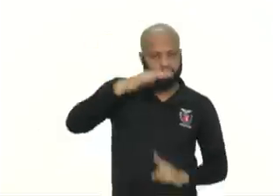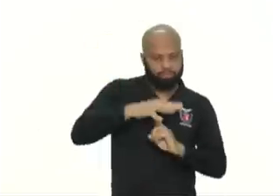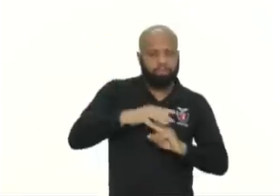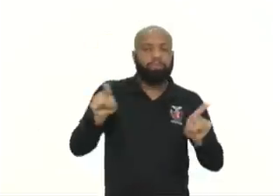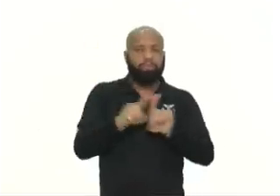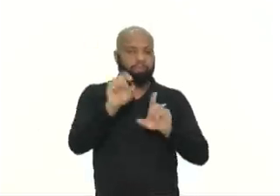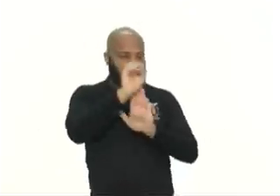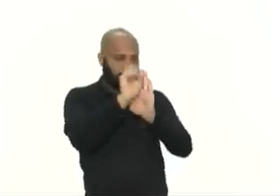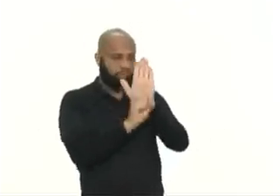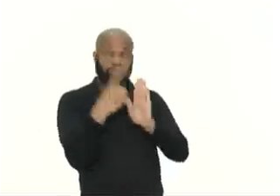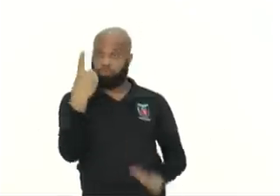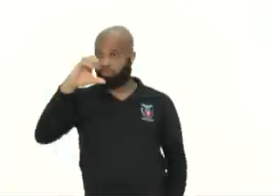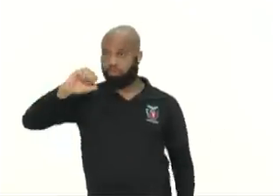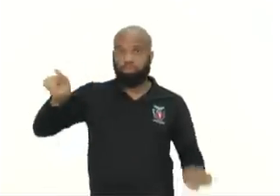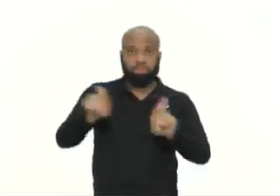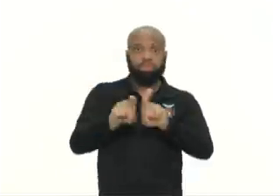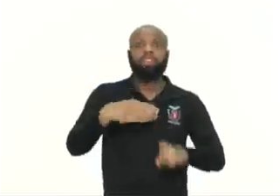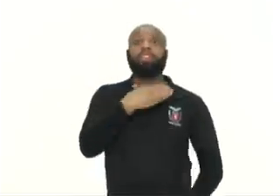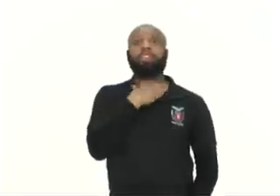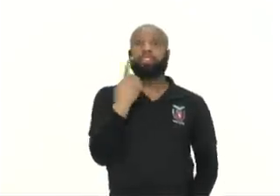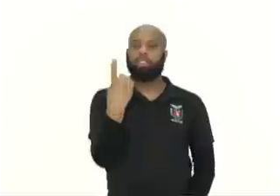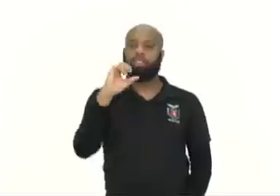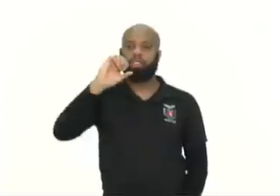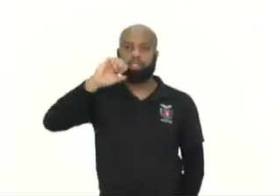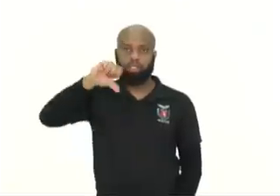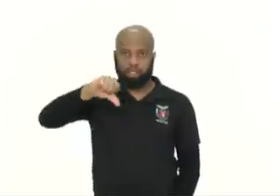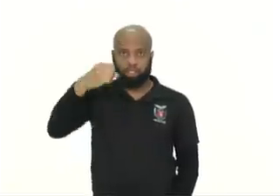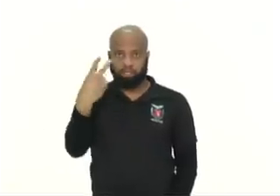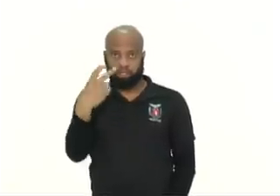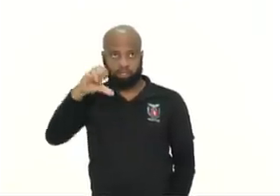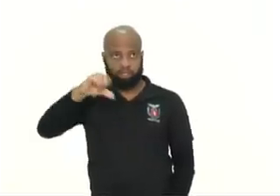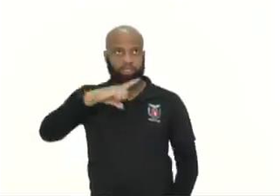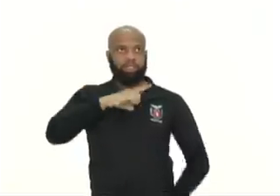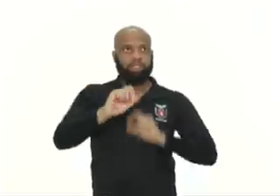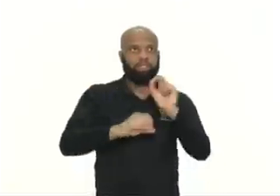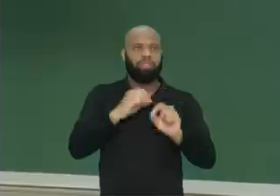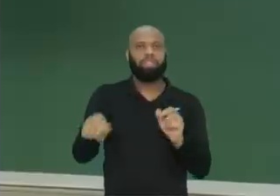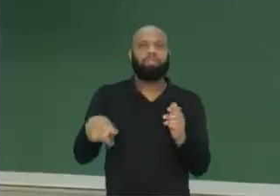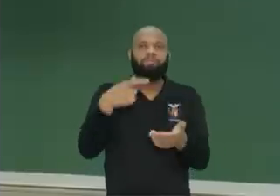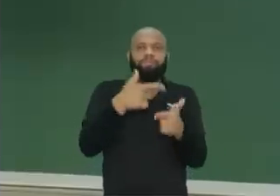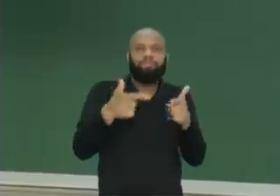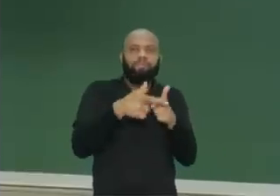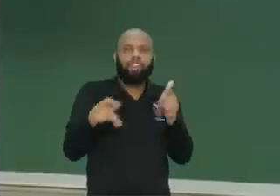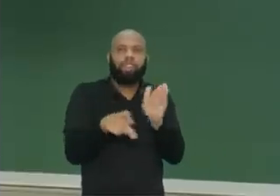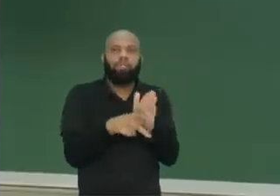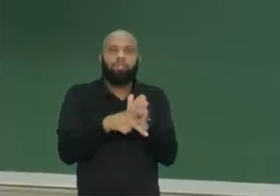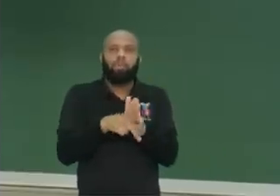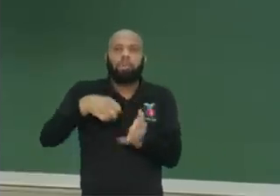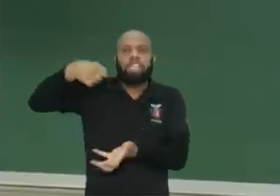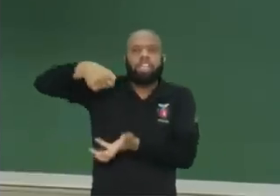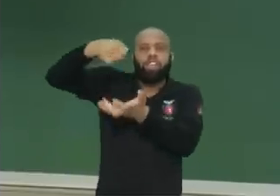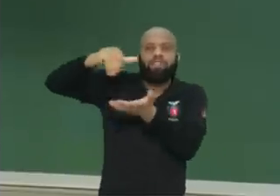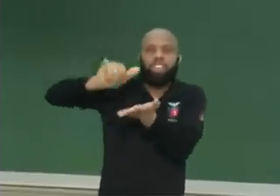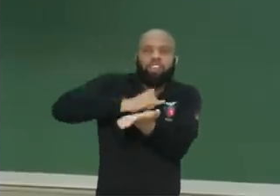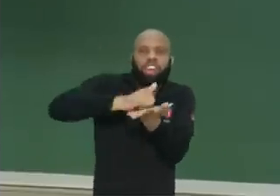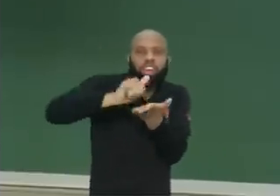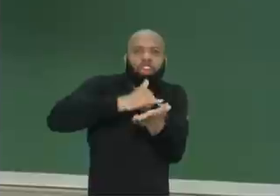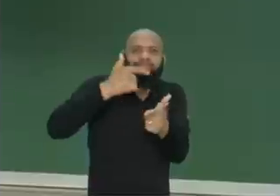século XIX, e a crise de 1929, o crack da Bolsa de Nova York, o crash da Bolsa de Nova